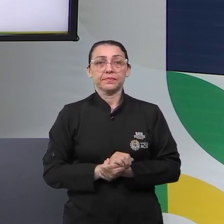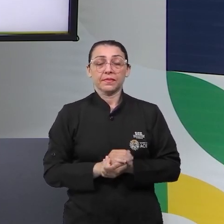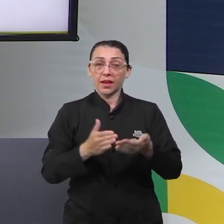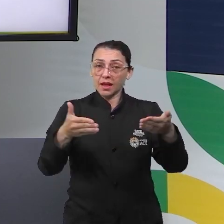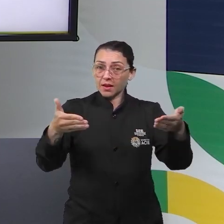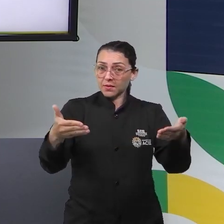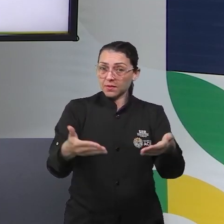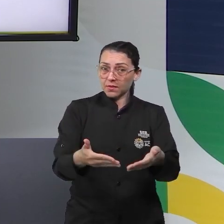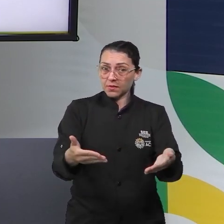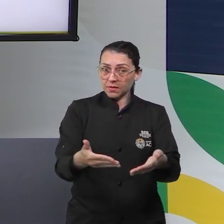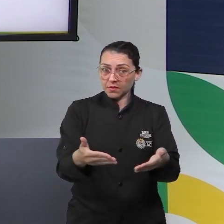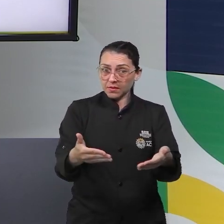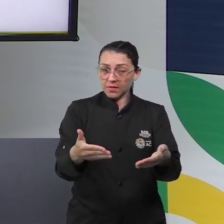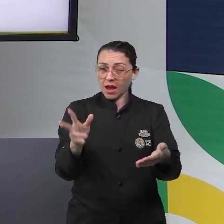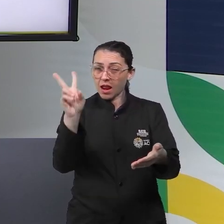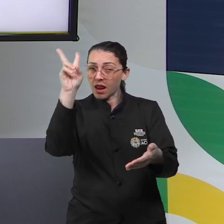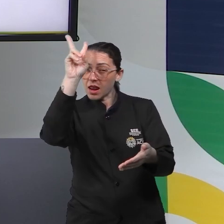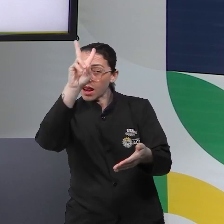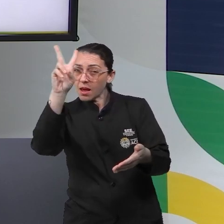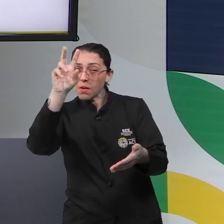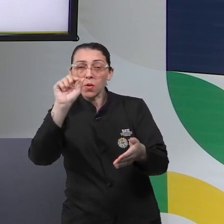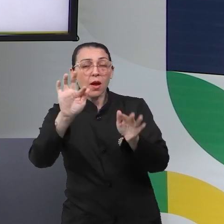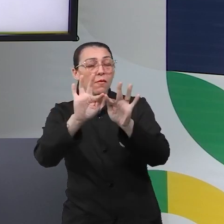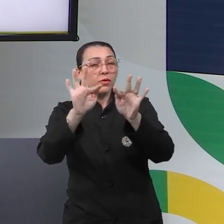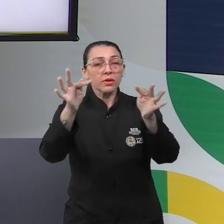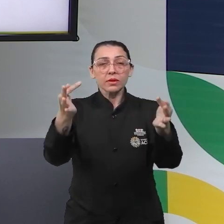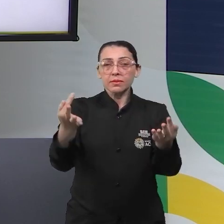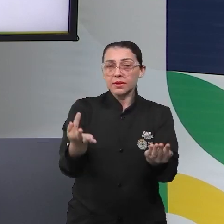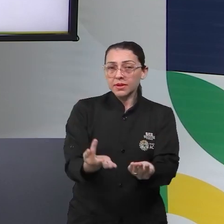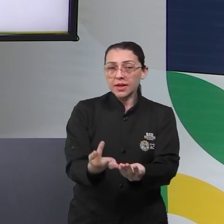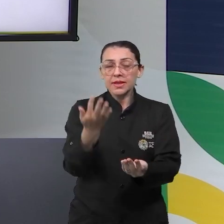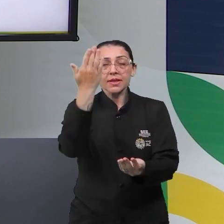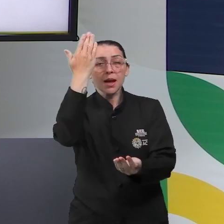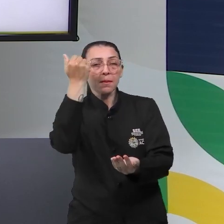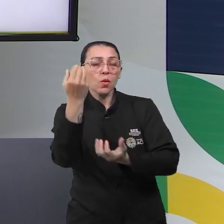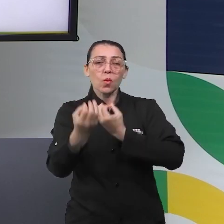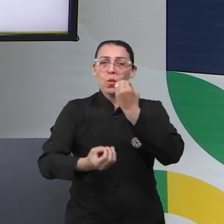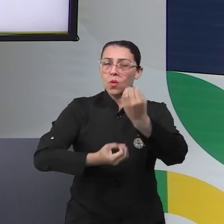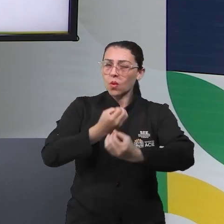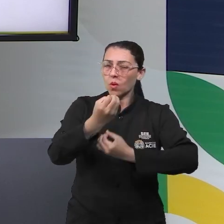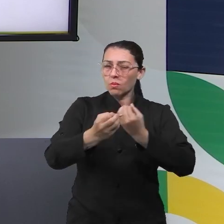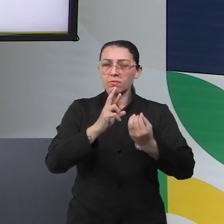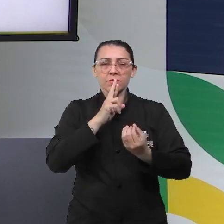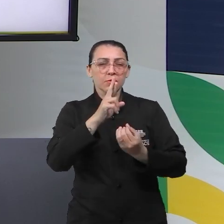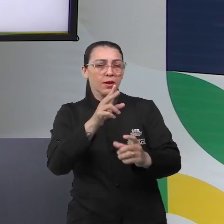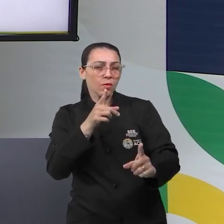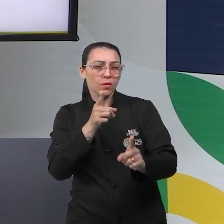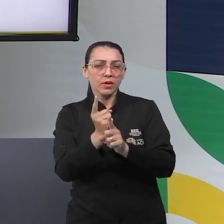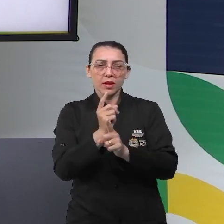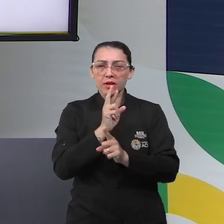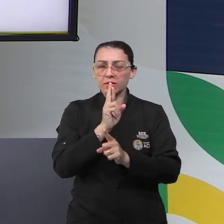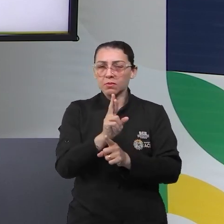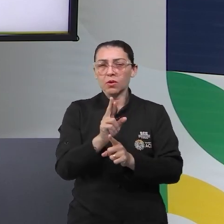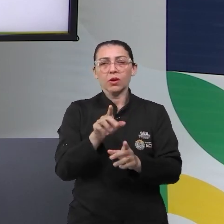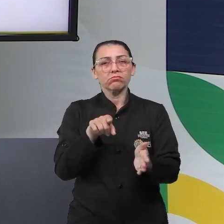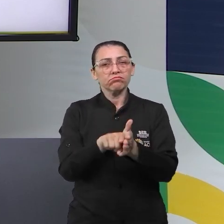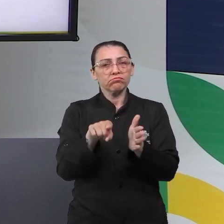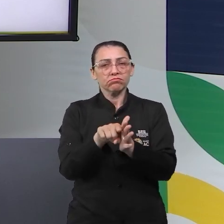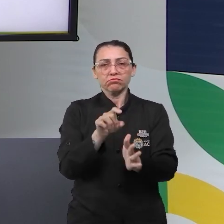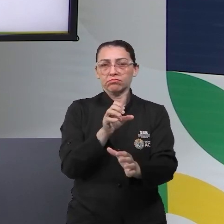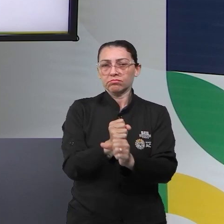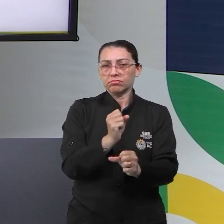Agora que nós relembramos o que é uma função exponencial e sabemos em que tipo de problemas ela é